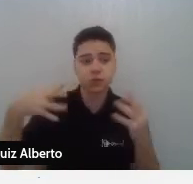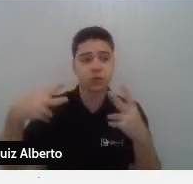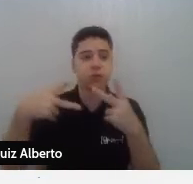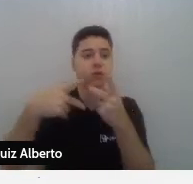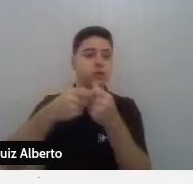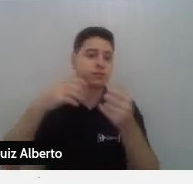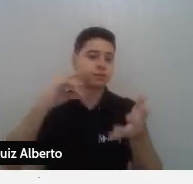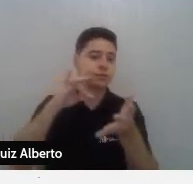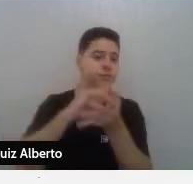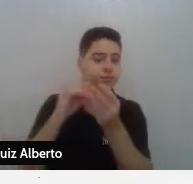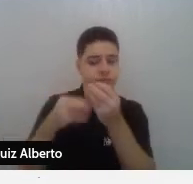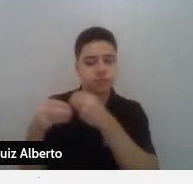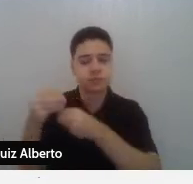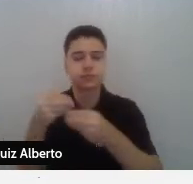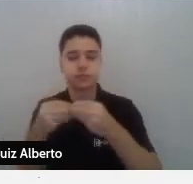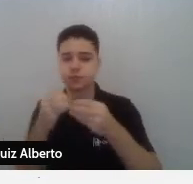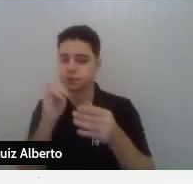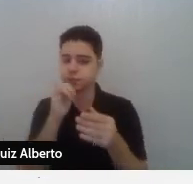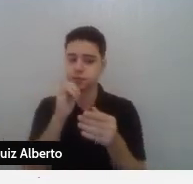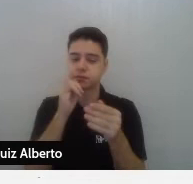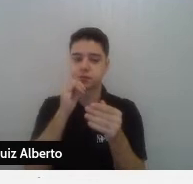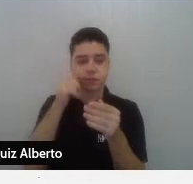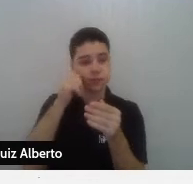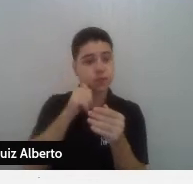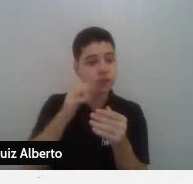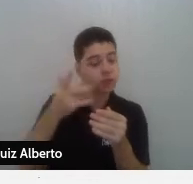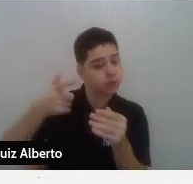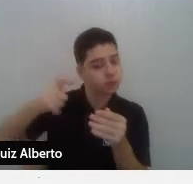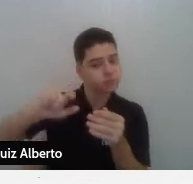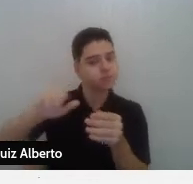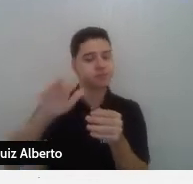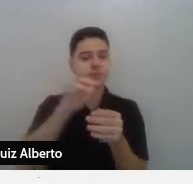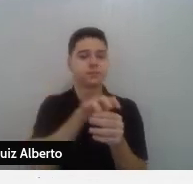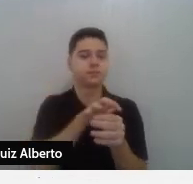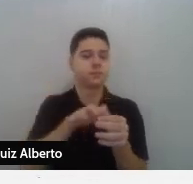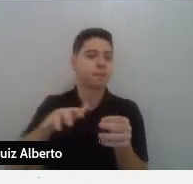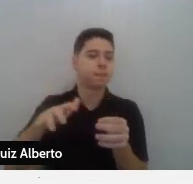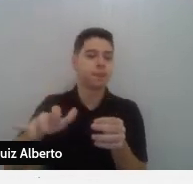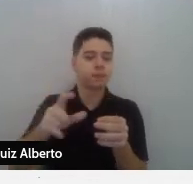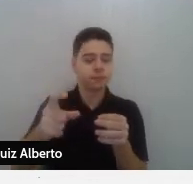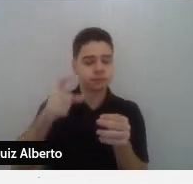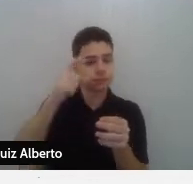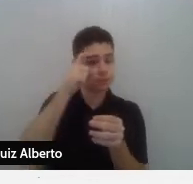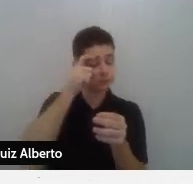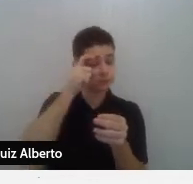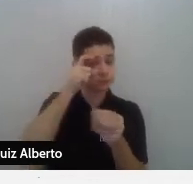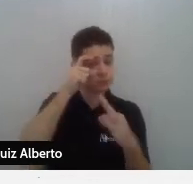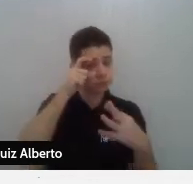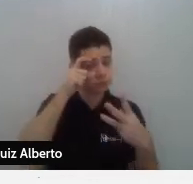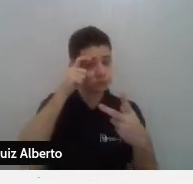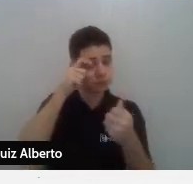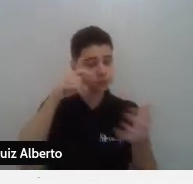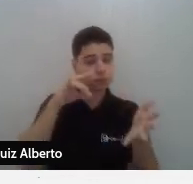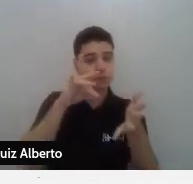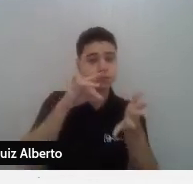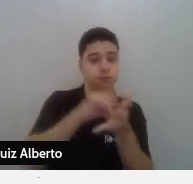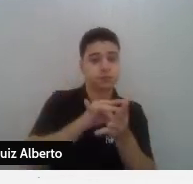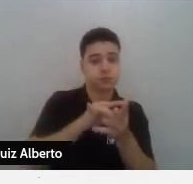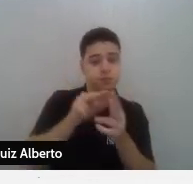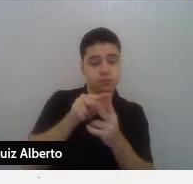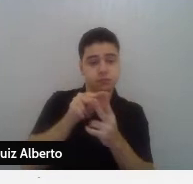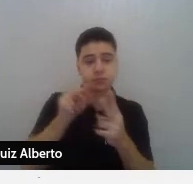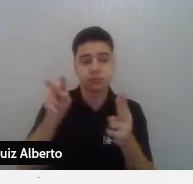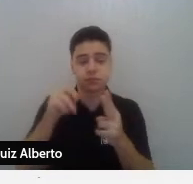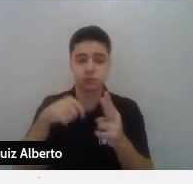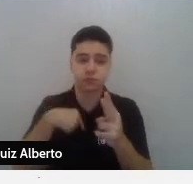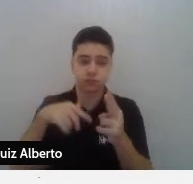realidade mista. Que ela está no outro espaço, com óculos, vendo a realidade virtual, e eu